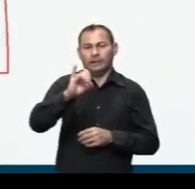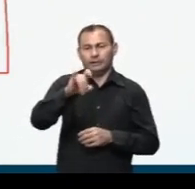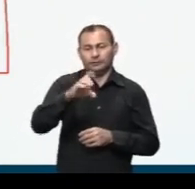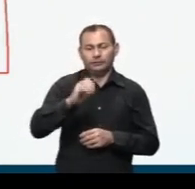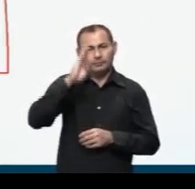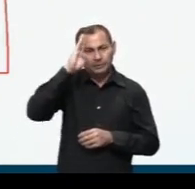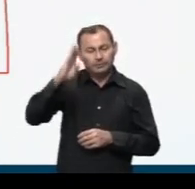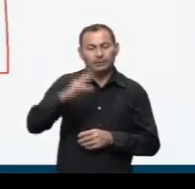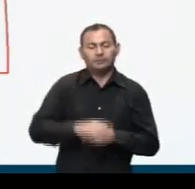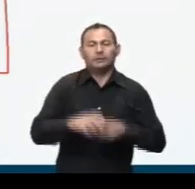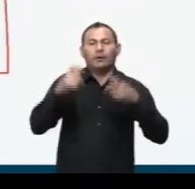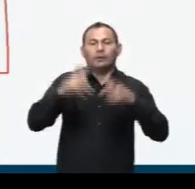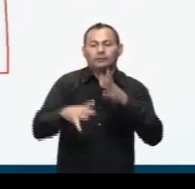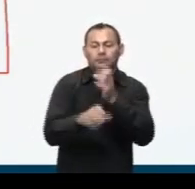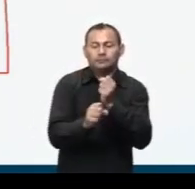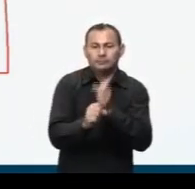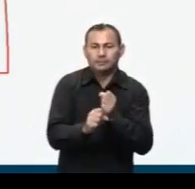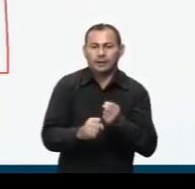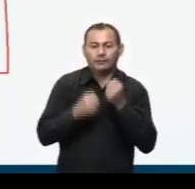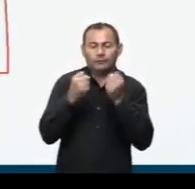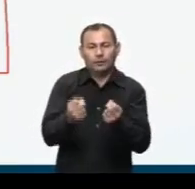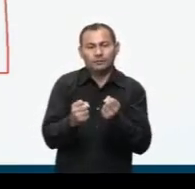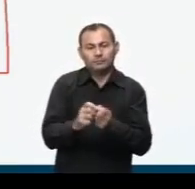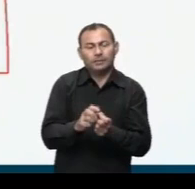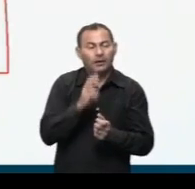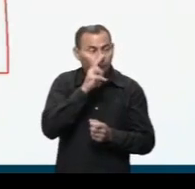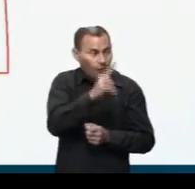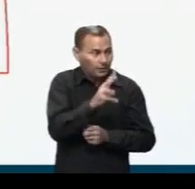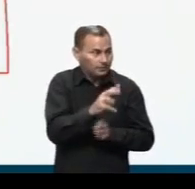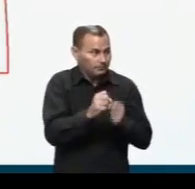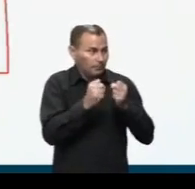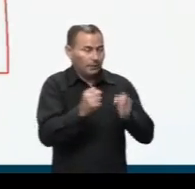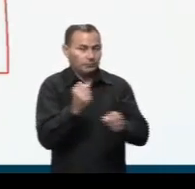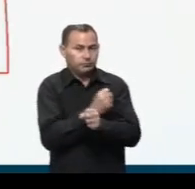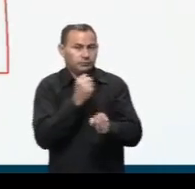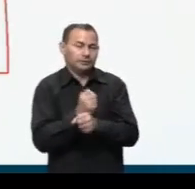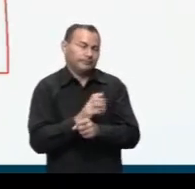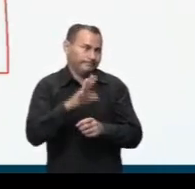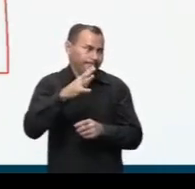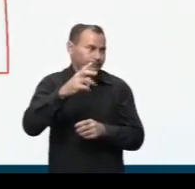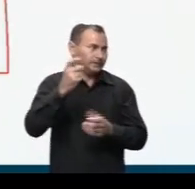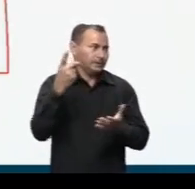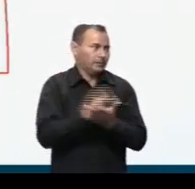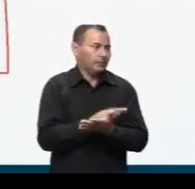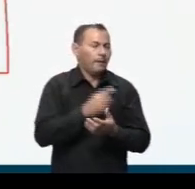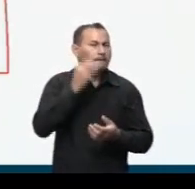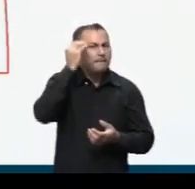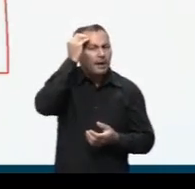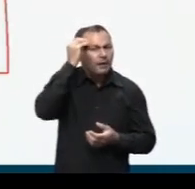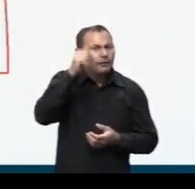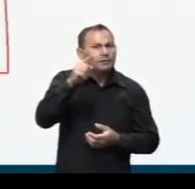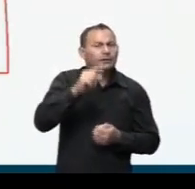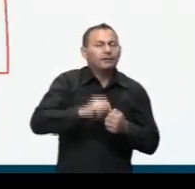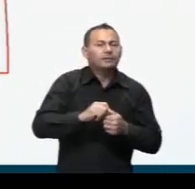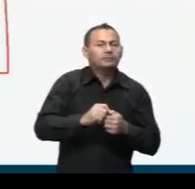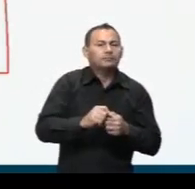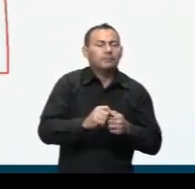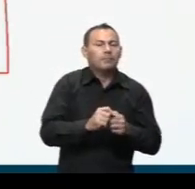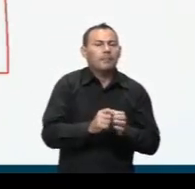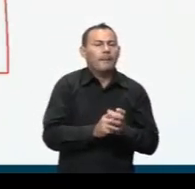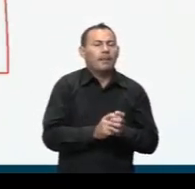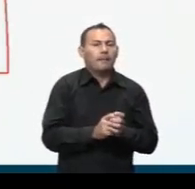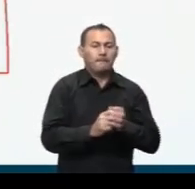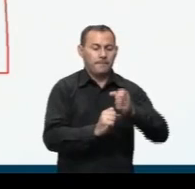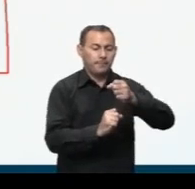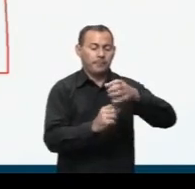eixo principal, onde vai estar calculada a força. Isso aqui é uma margem de erro, tá? Então agora vamos supor que você faça a locação